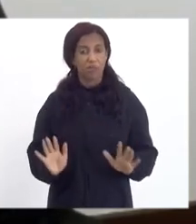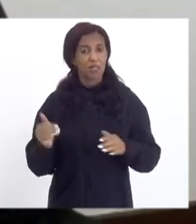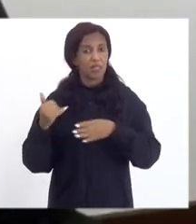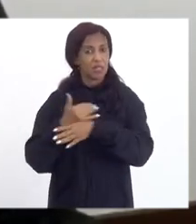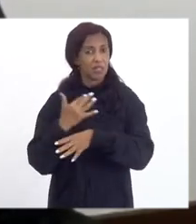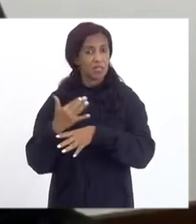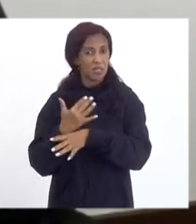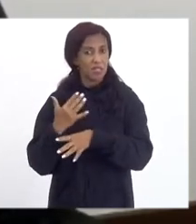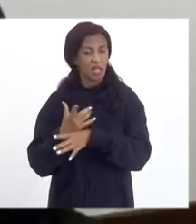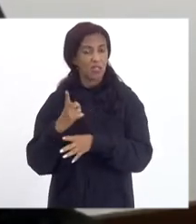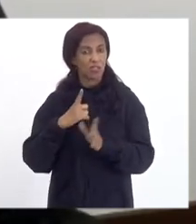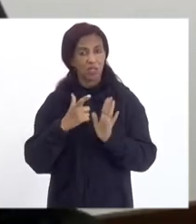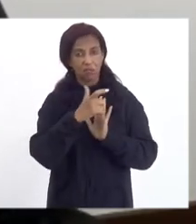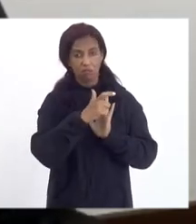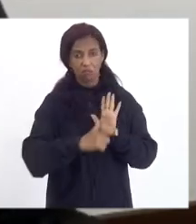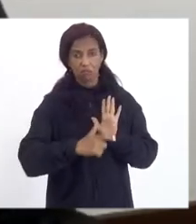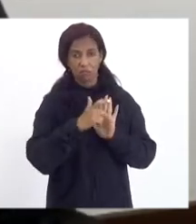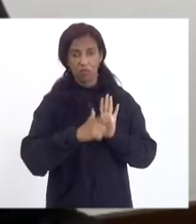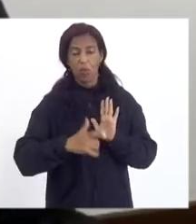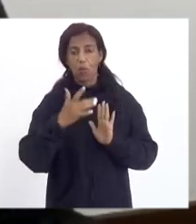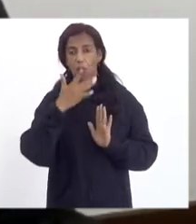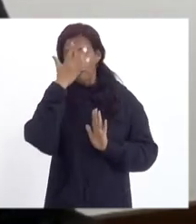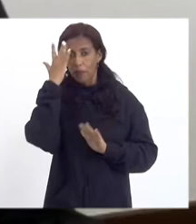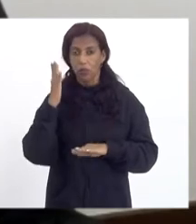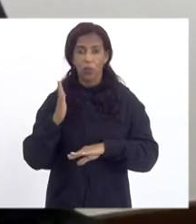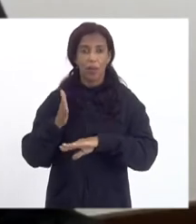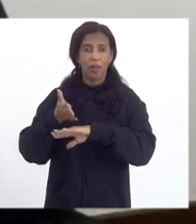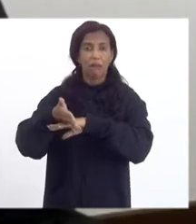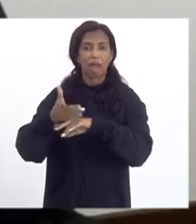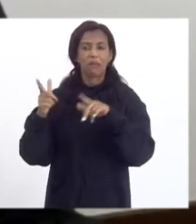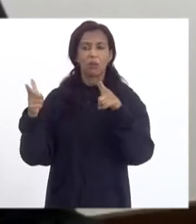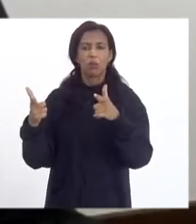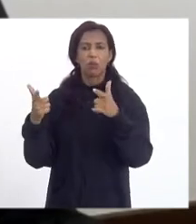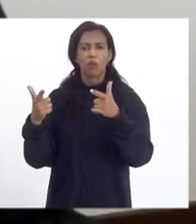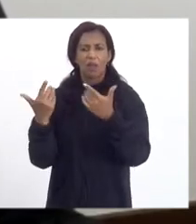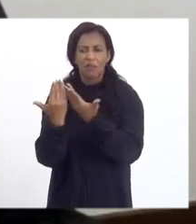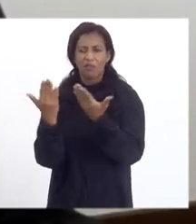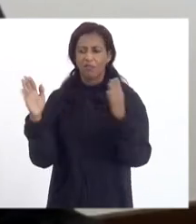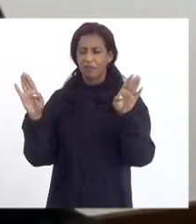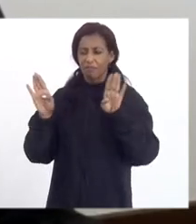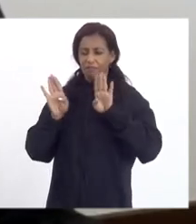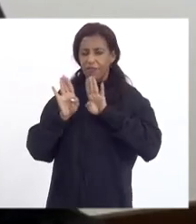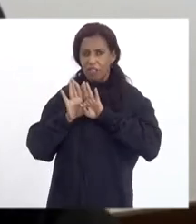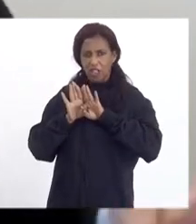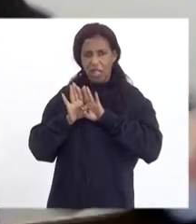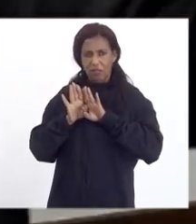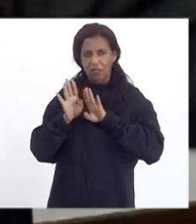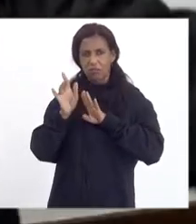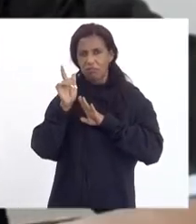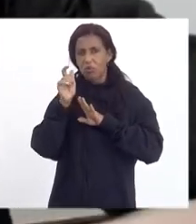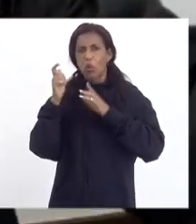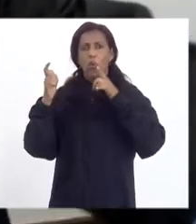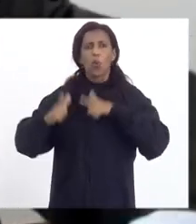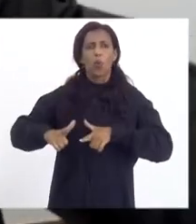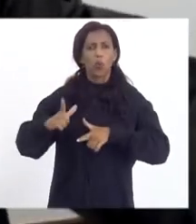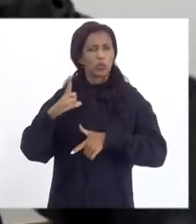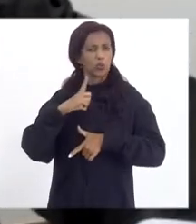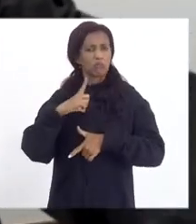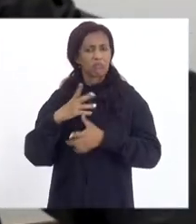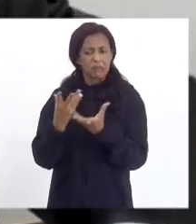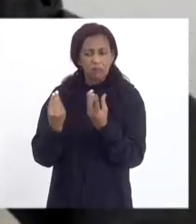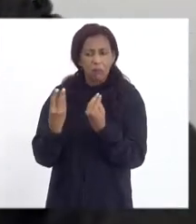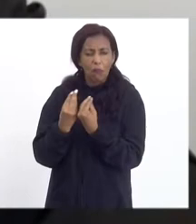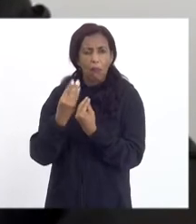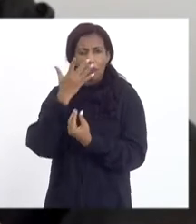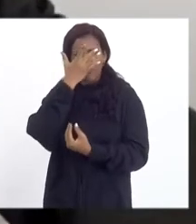cidades exigem um passaporte quando a pessoa entra no recinto fechado, sobretudo no recinto fechado, onde haverá uma certa